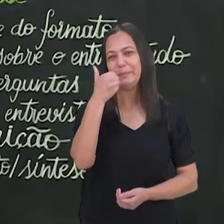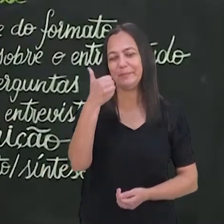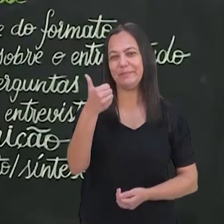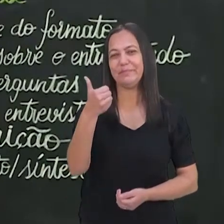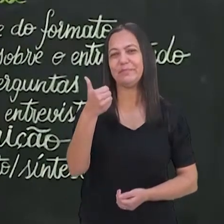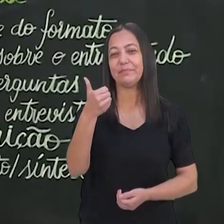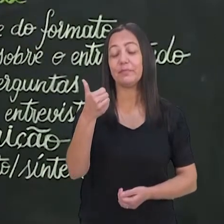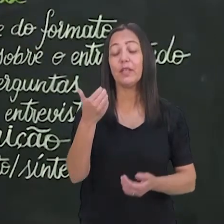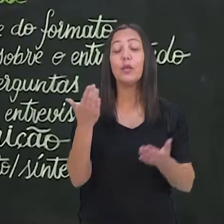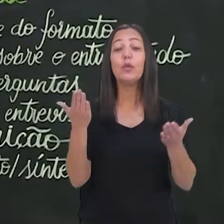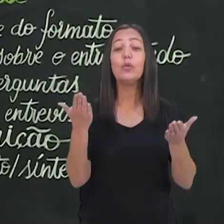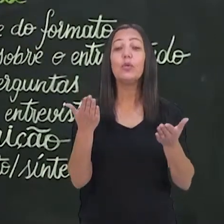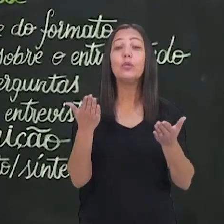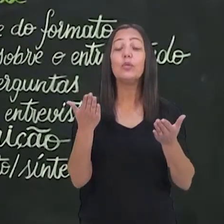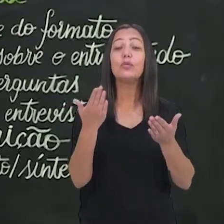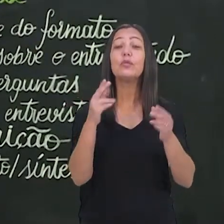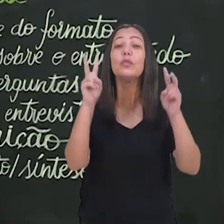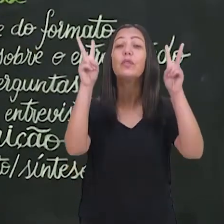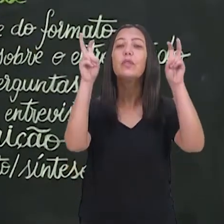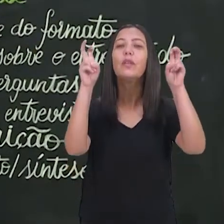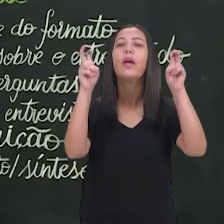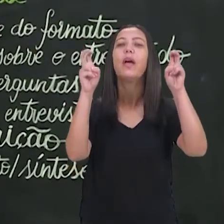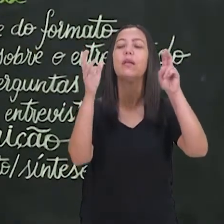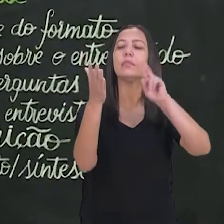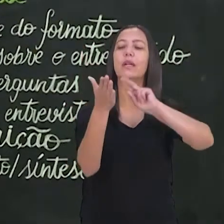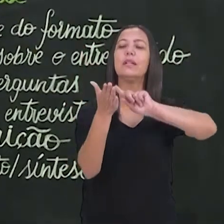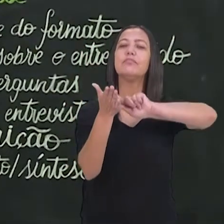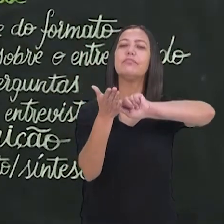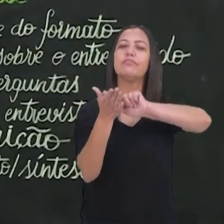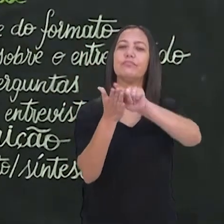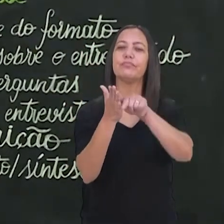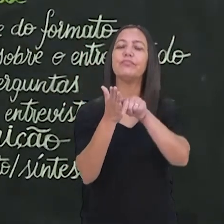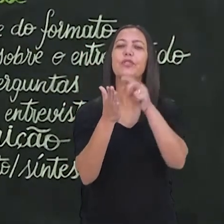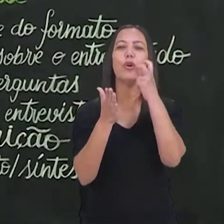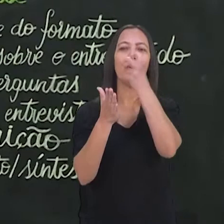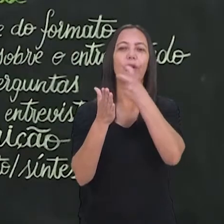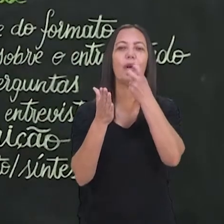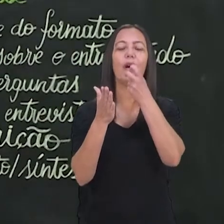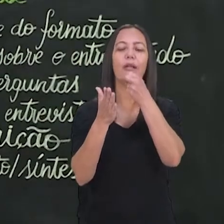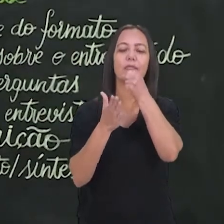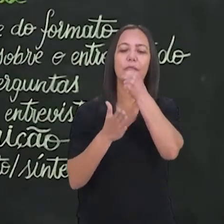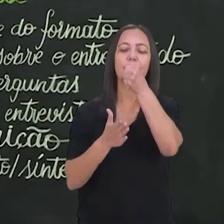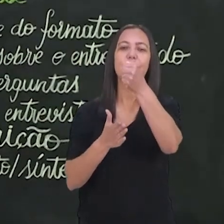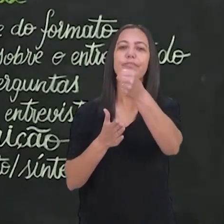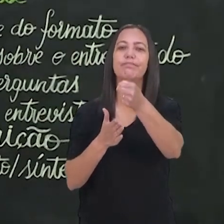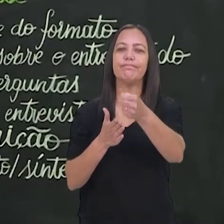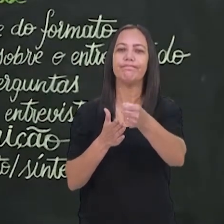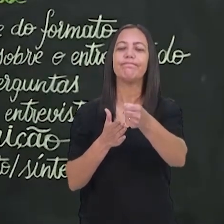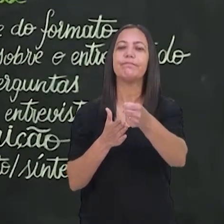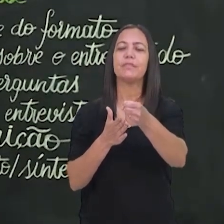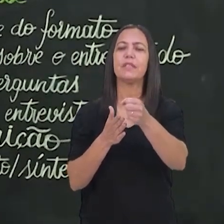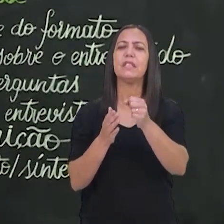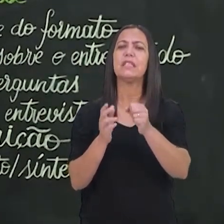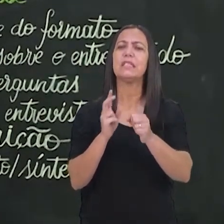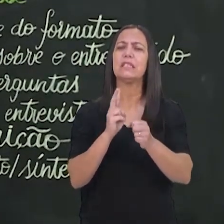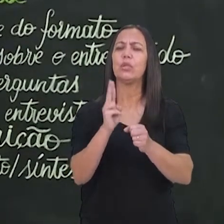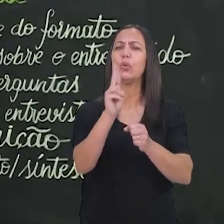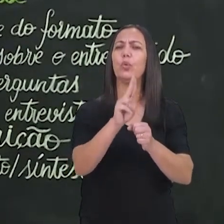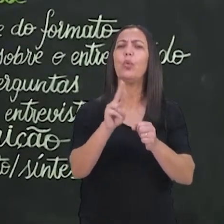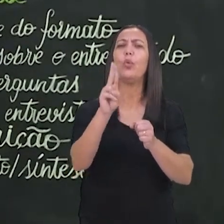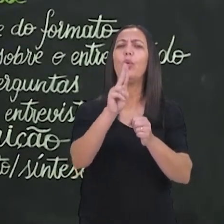Olá, tudo bem? Hoje a gente vai falar sobre o gênero oral entrevista. A entrevista é um gênero oral muito presente nos